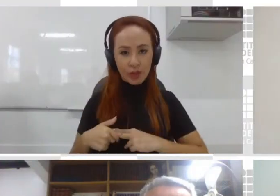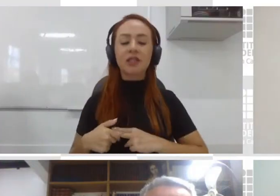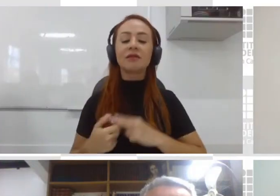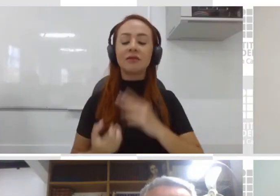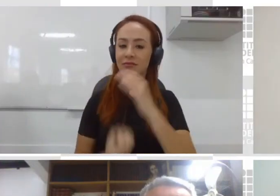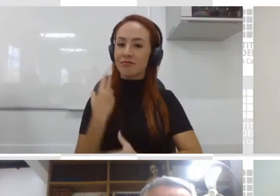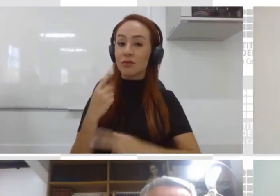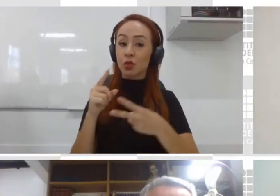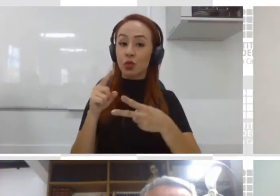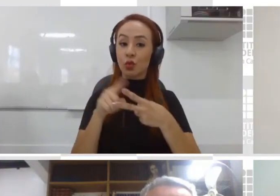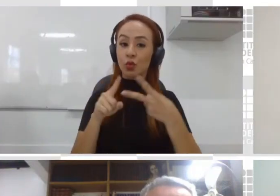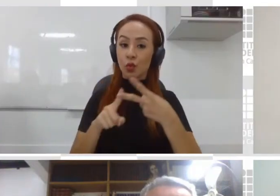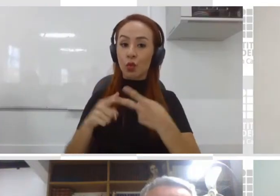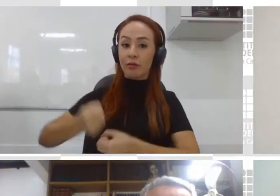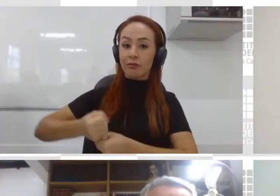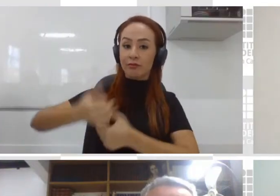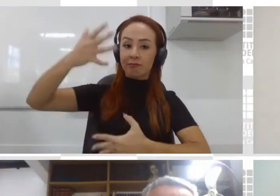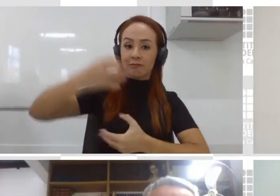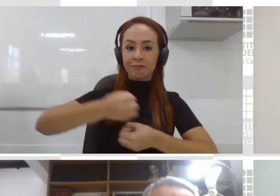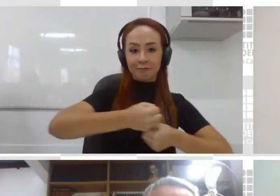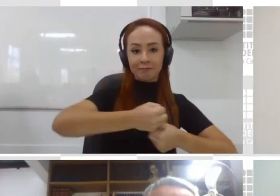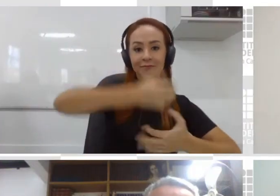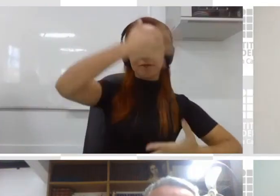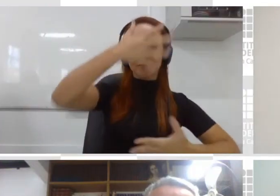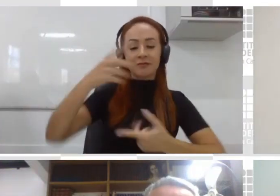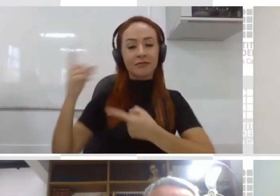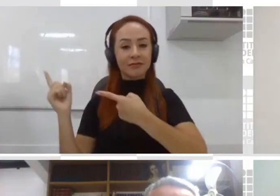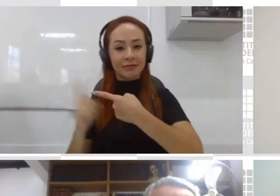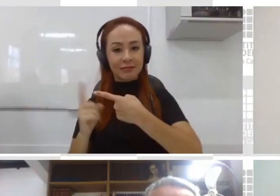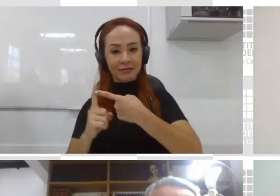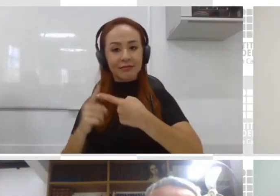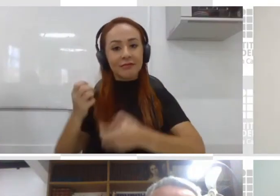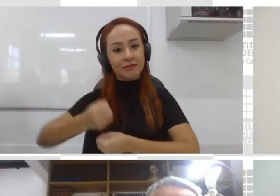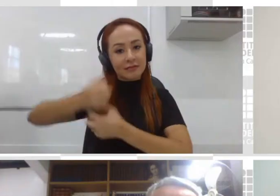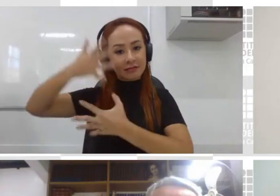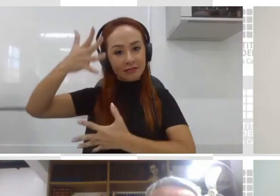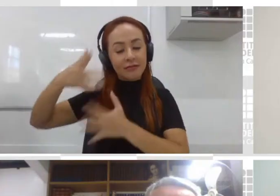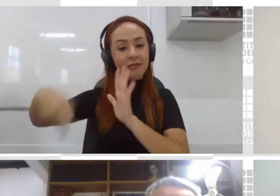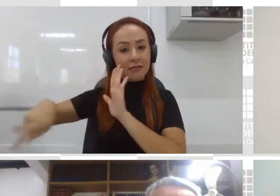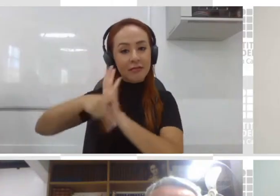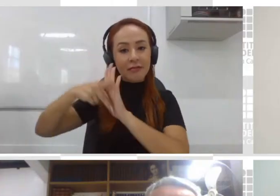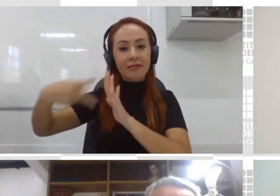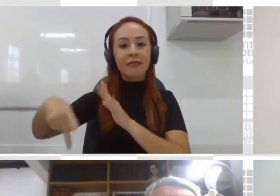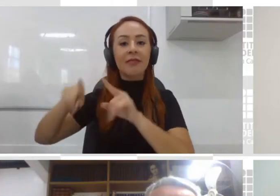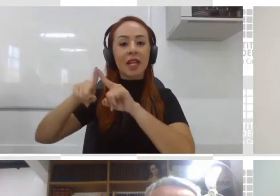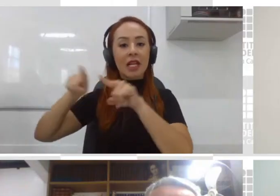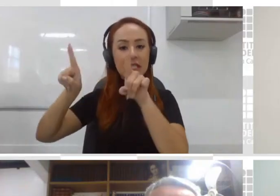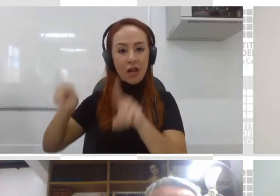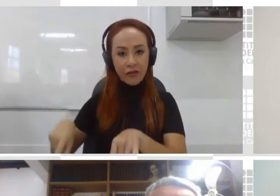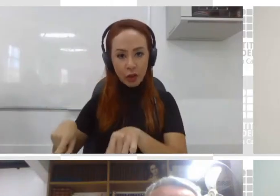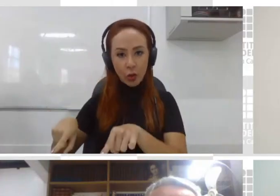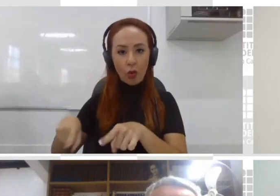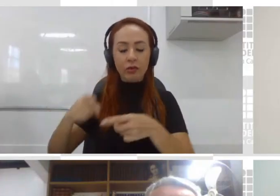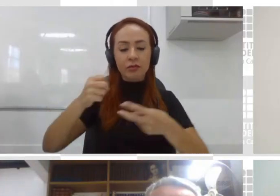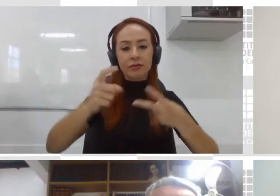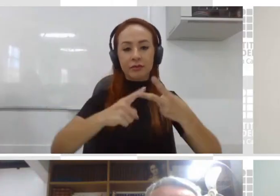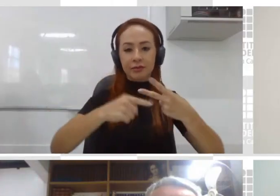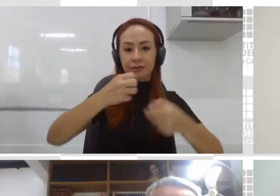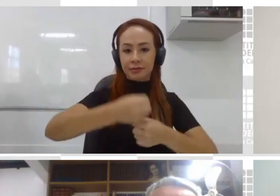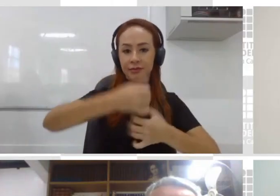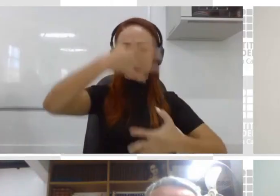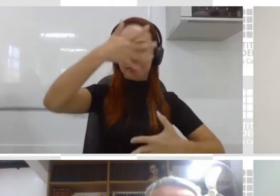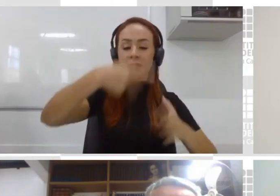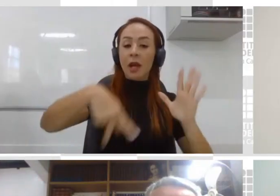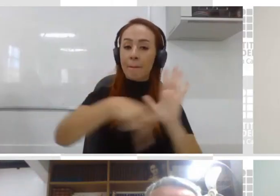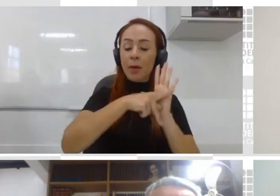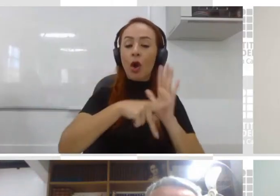servidores e outra lista para o público externo, para que depois a gente consiga, então, emitir uma declaração de participação a